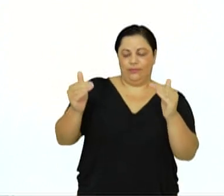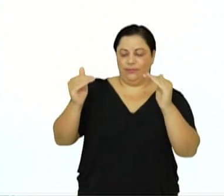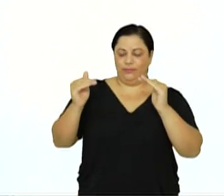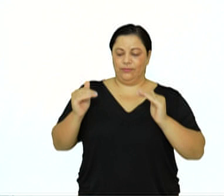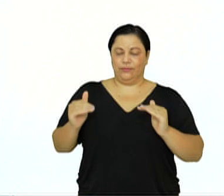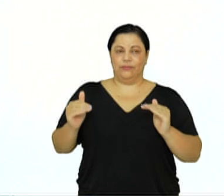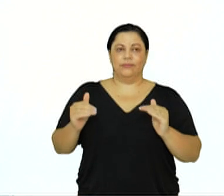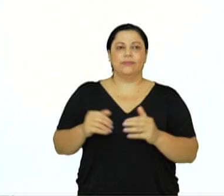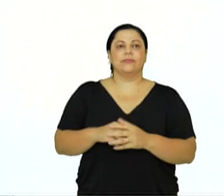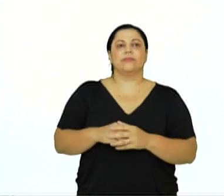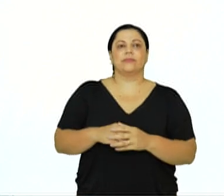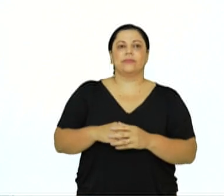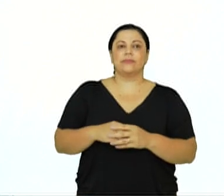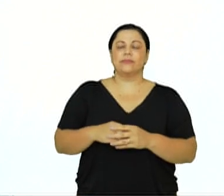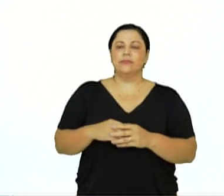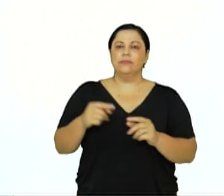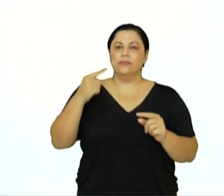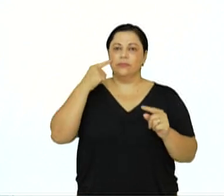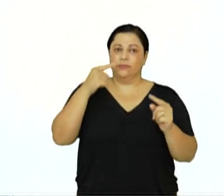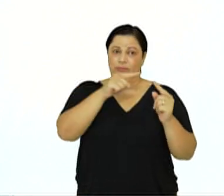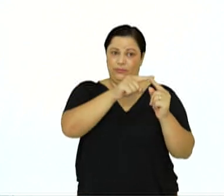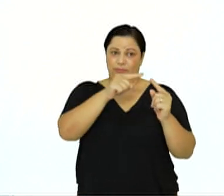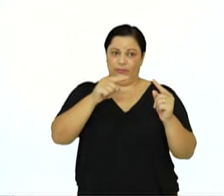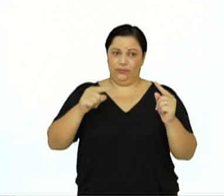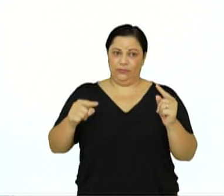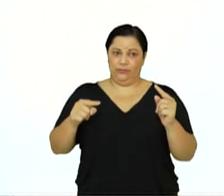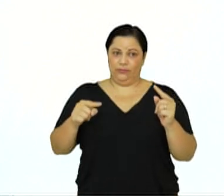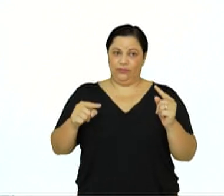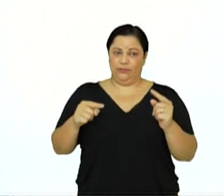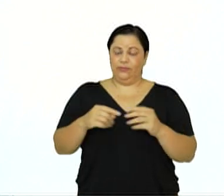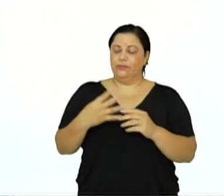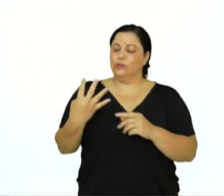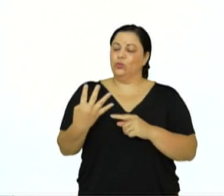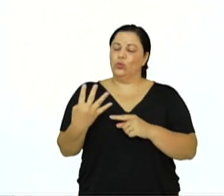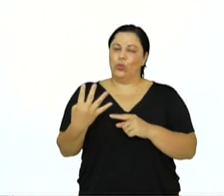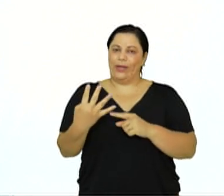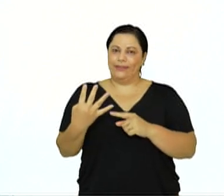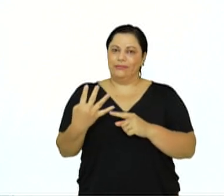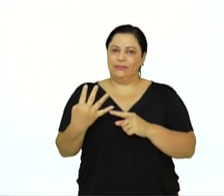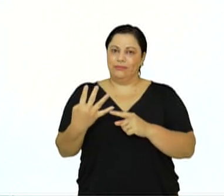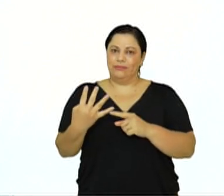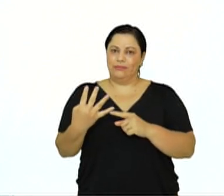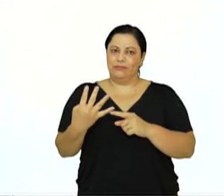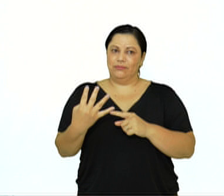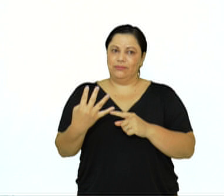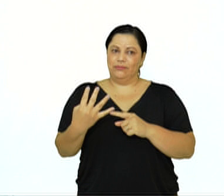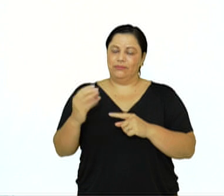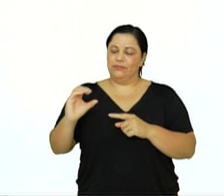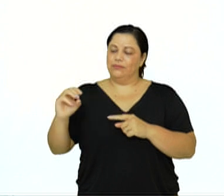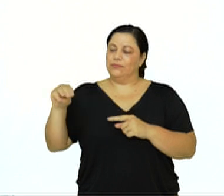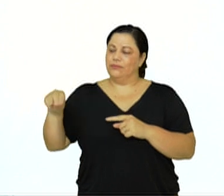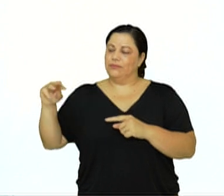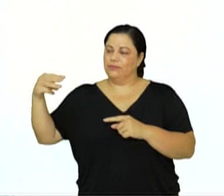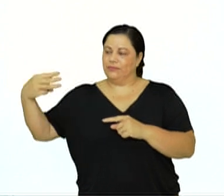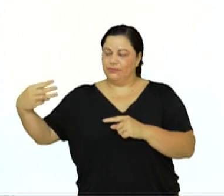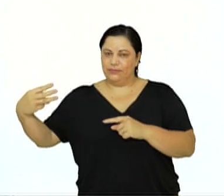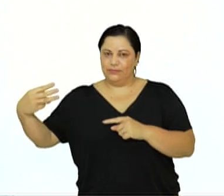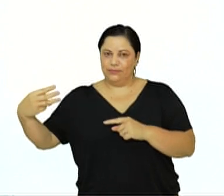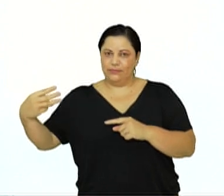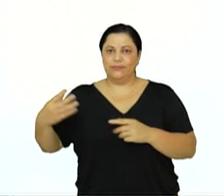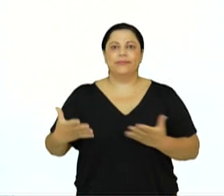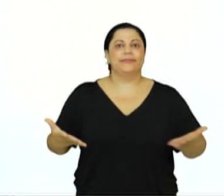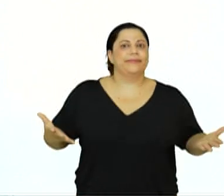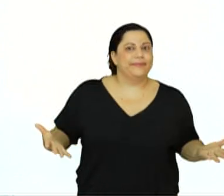gente vai ficar 1 vezes 9 raiz de 3 sobre 4 centímetros cúbicos.